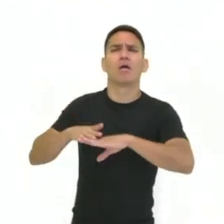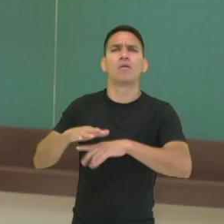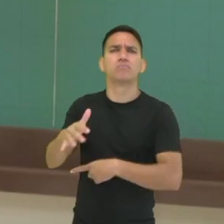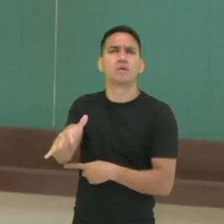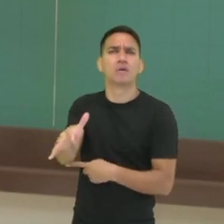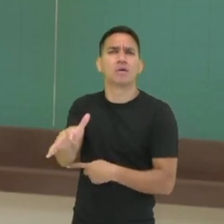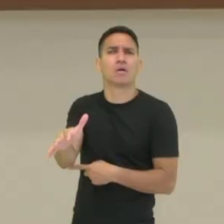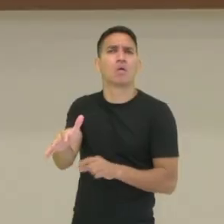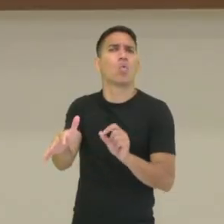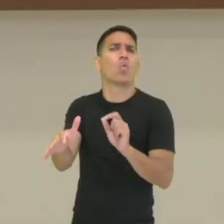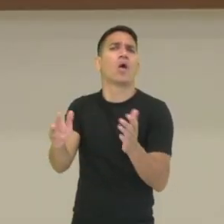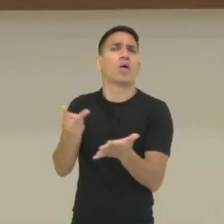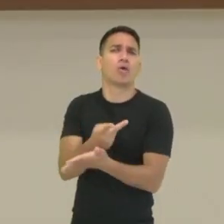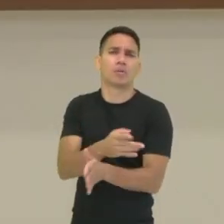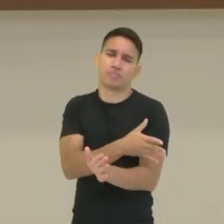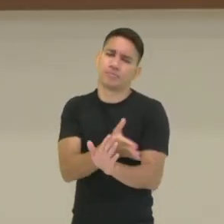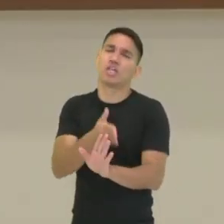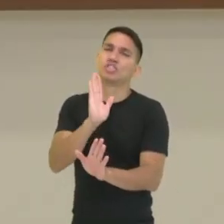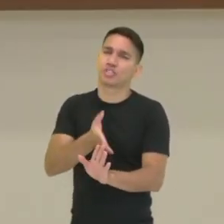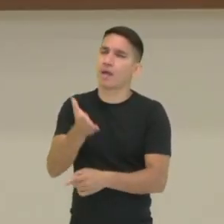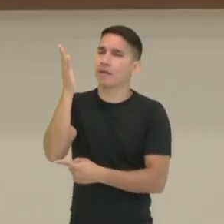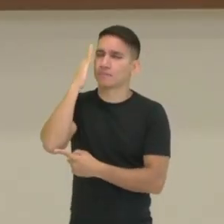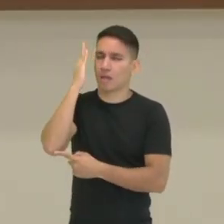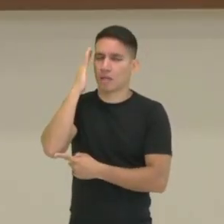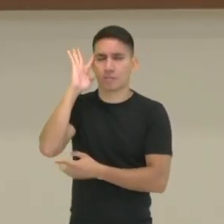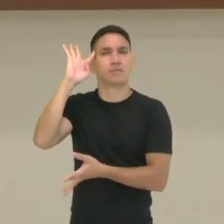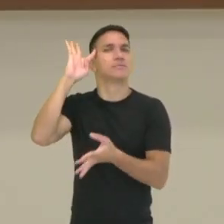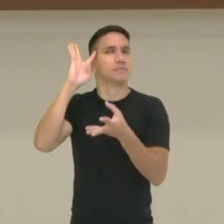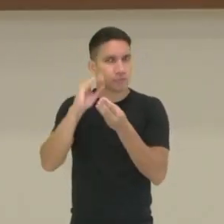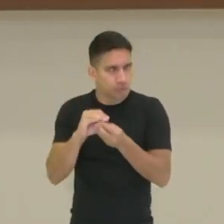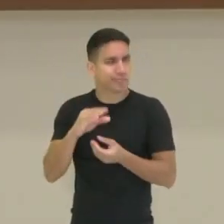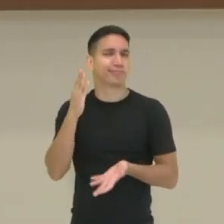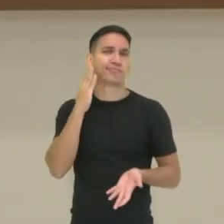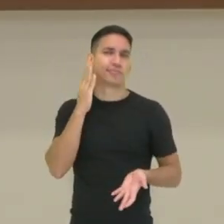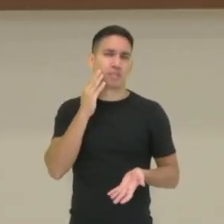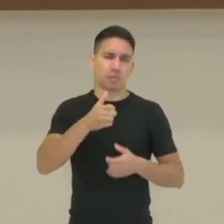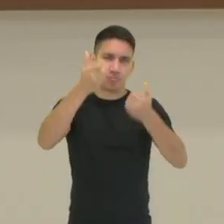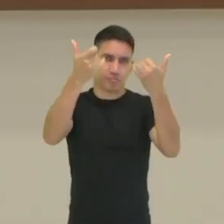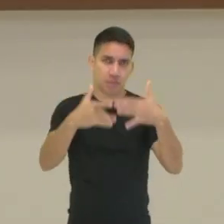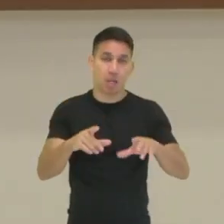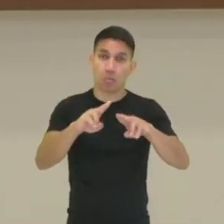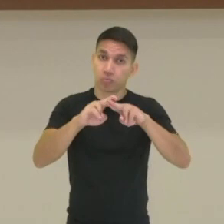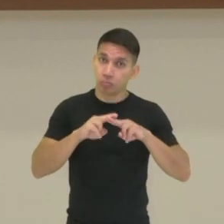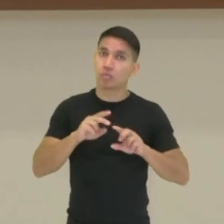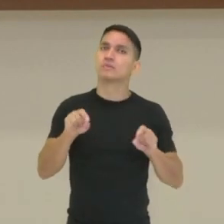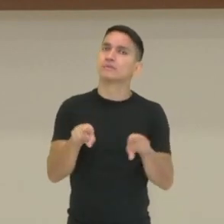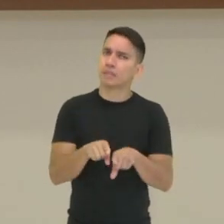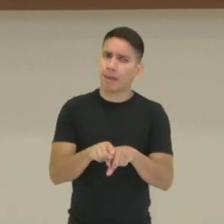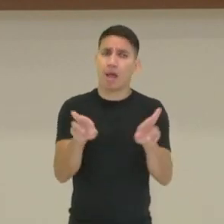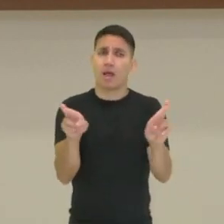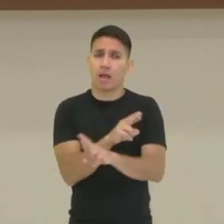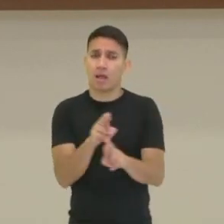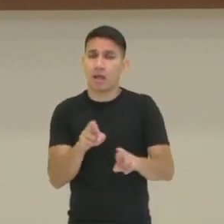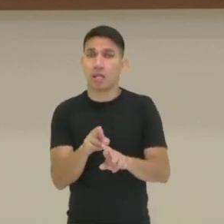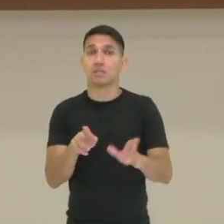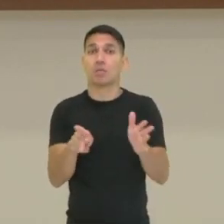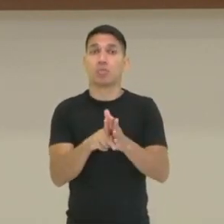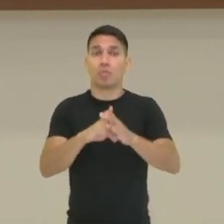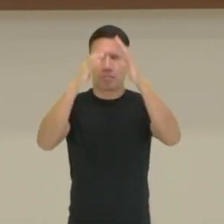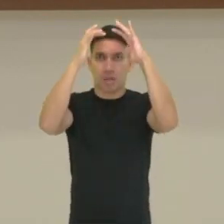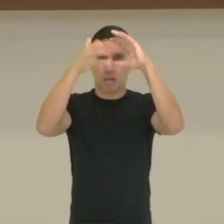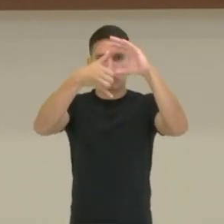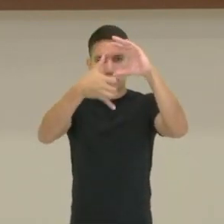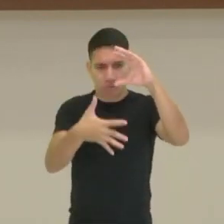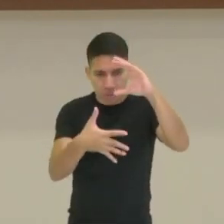Então nós já conhecemos, nós entendemos essa doença. Também está associada ao sistema nervoso